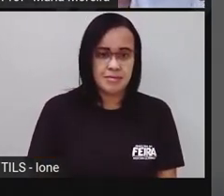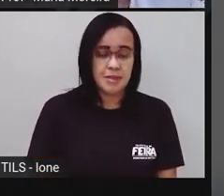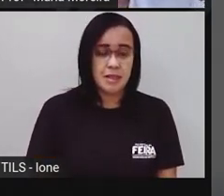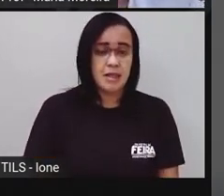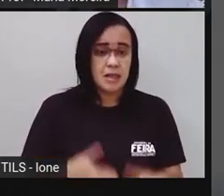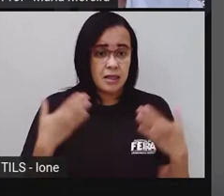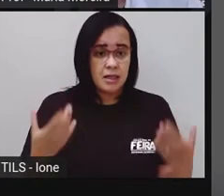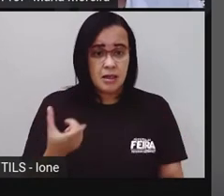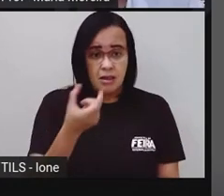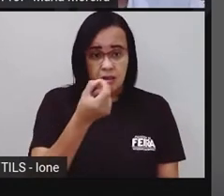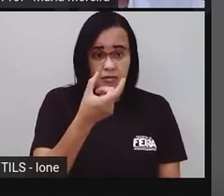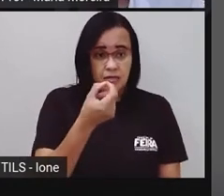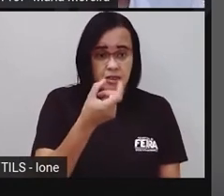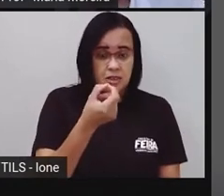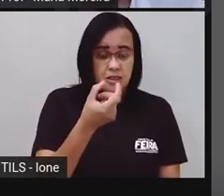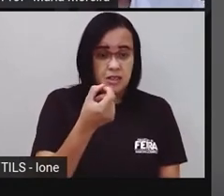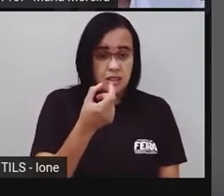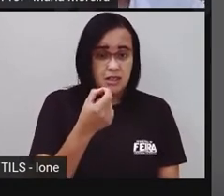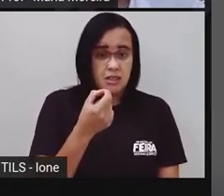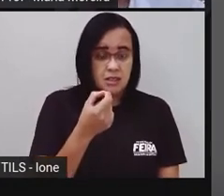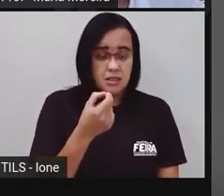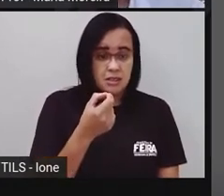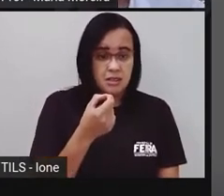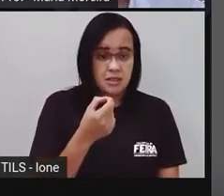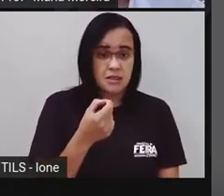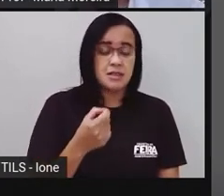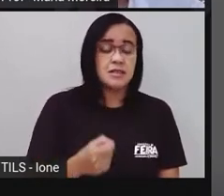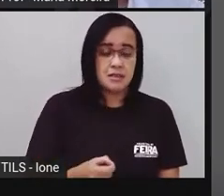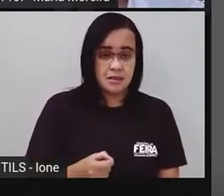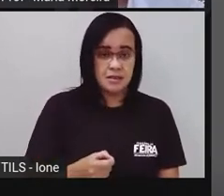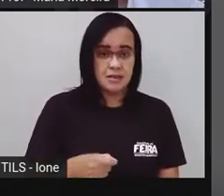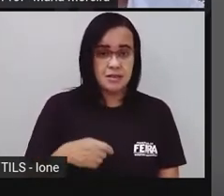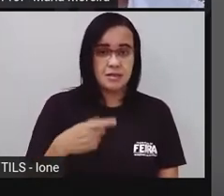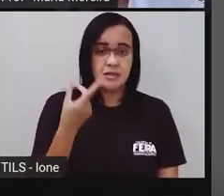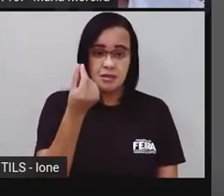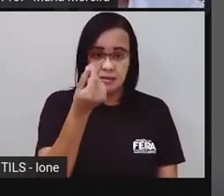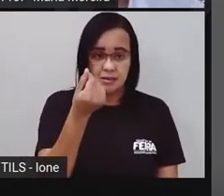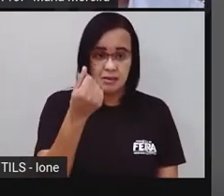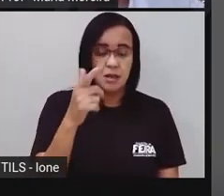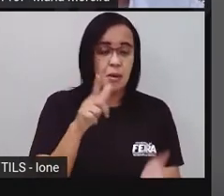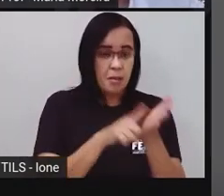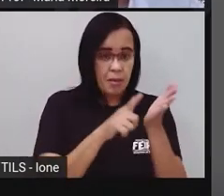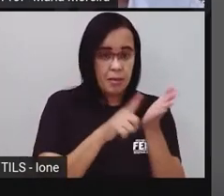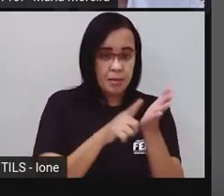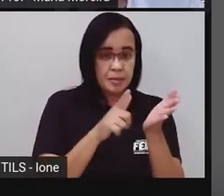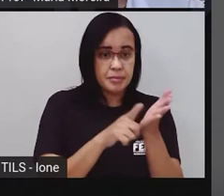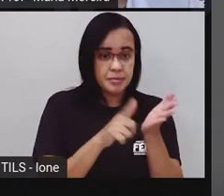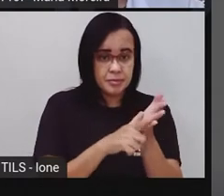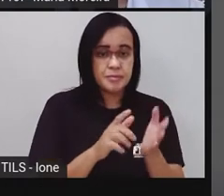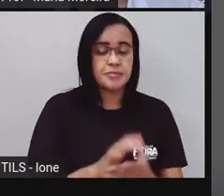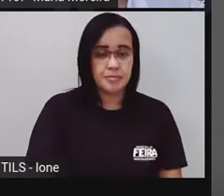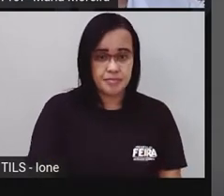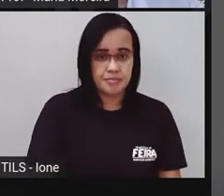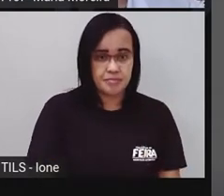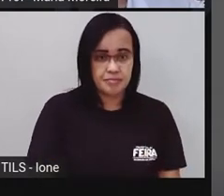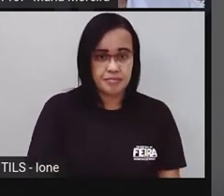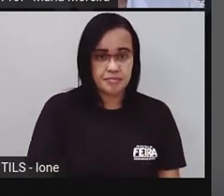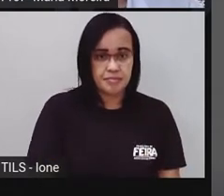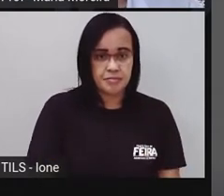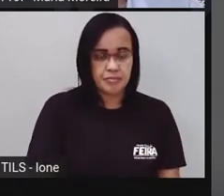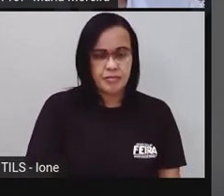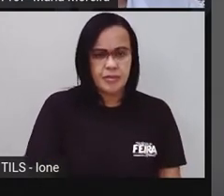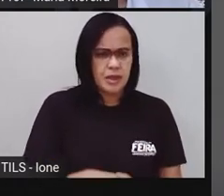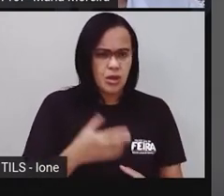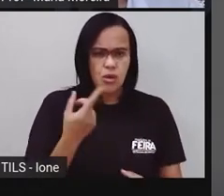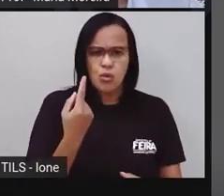então a gente tem 20 ó 20 e cédulas não é isso 20 cédulas de quantos reais